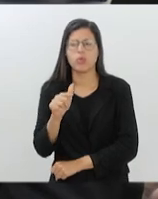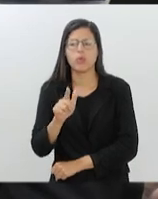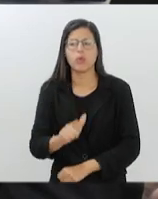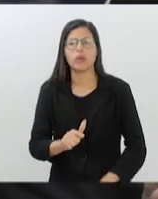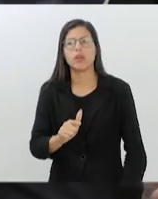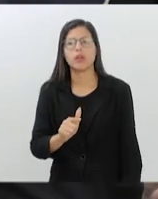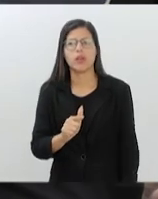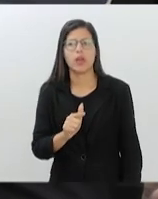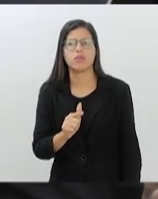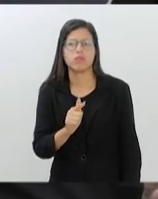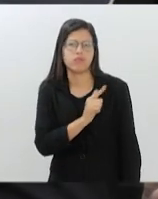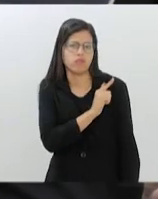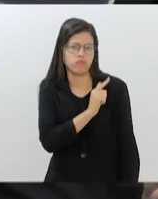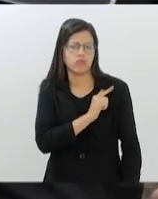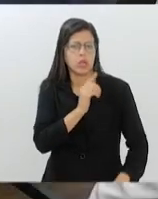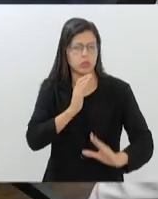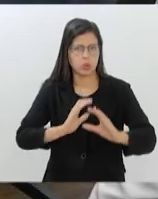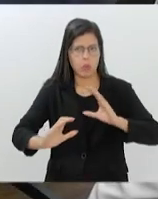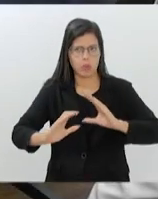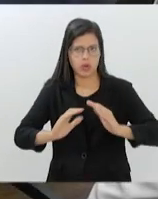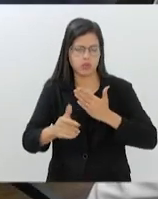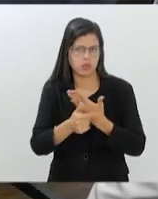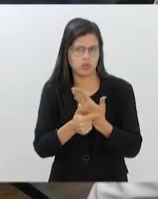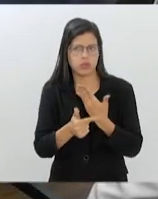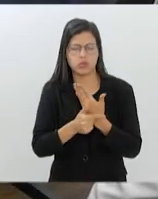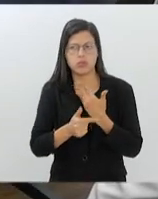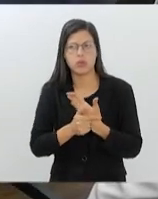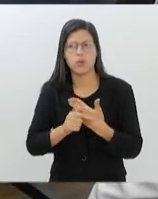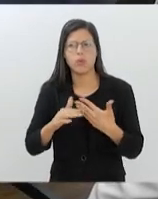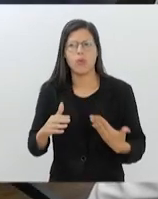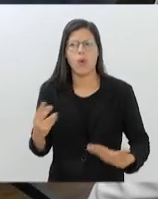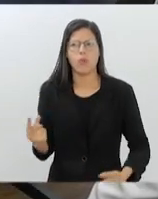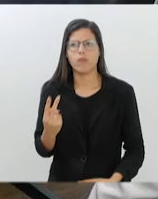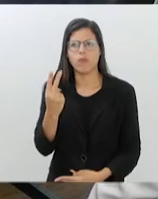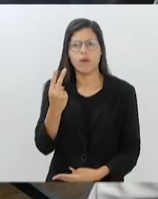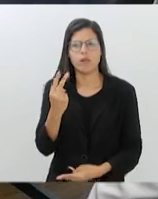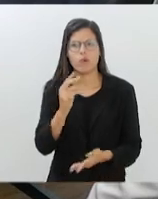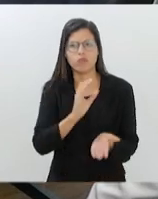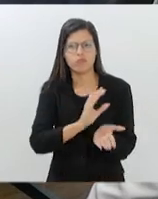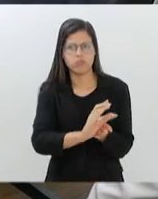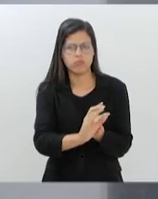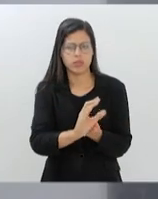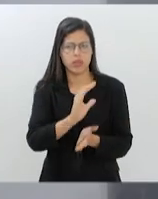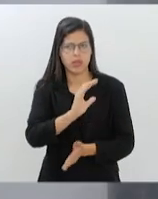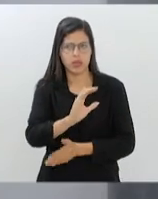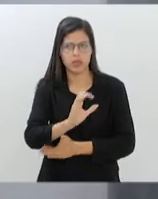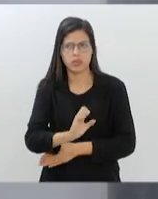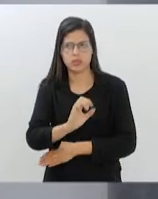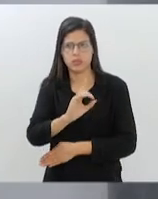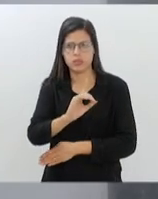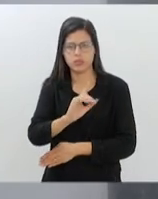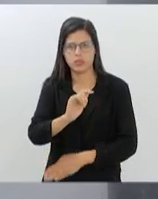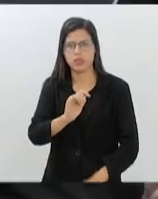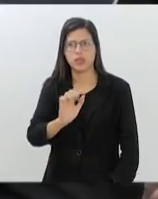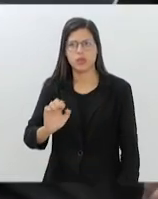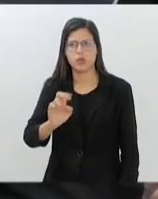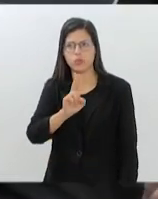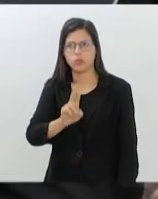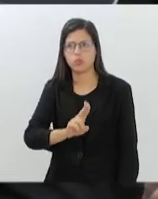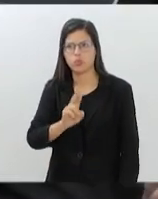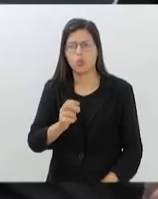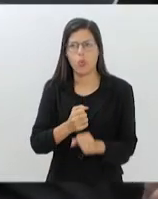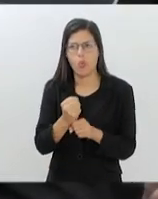comunicação e a senhora qual é o valor de Patrocínio que que a ced utilizou de 21 para cá